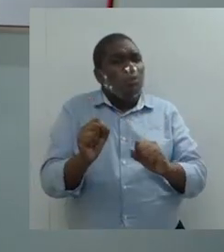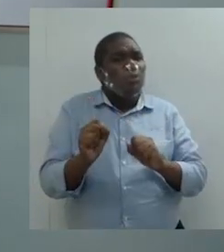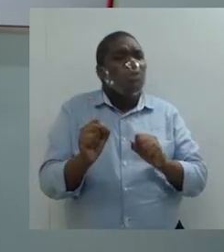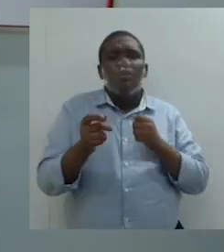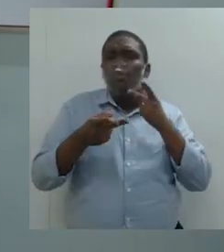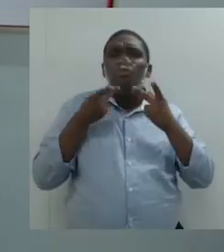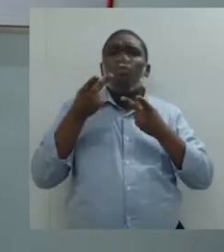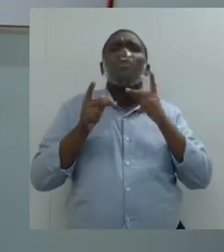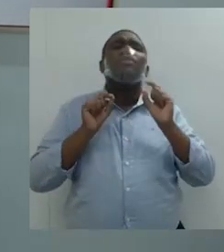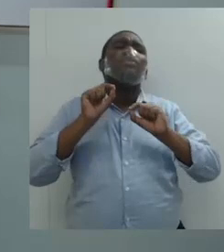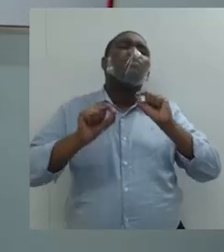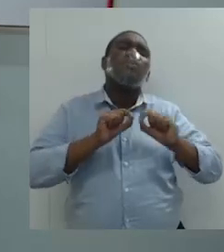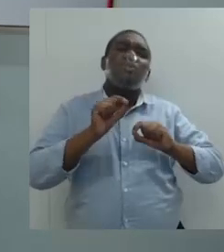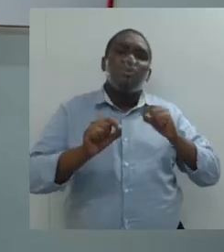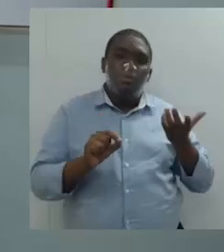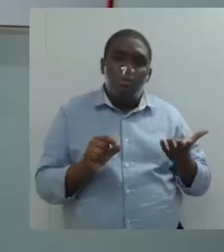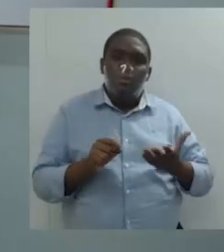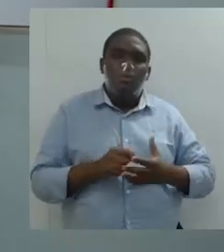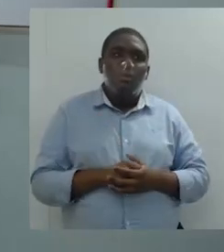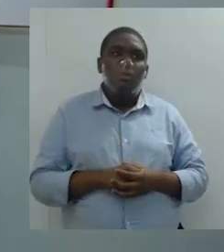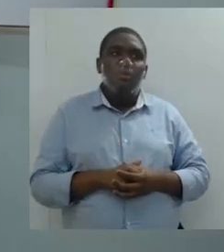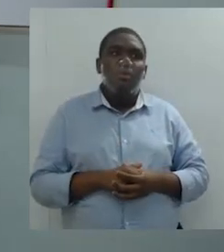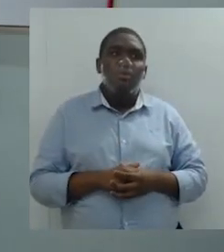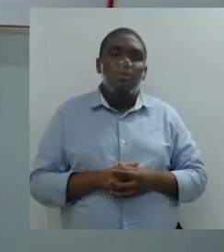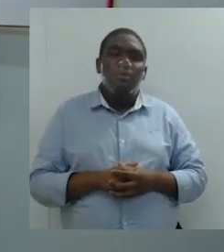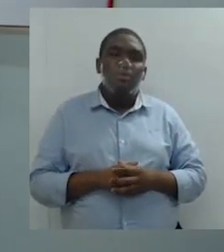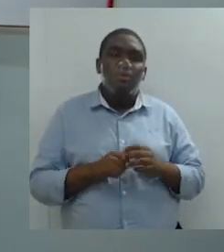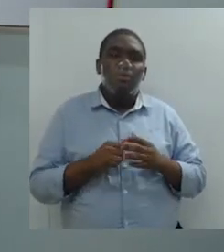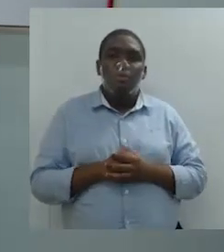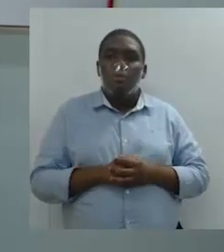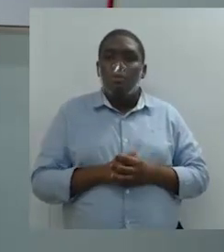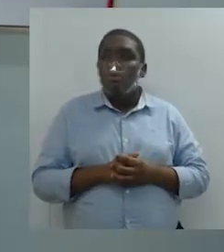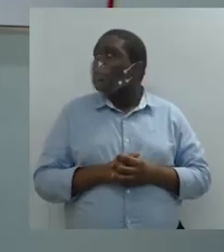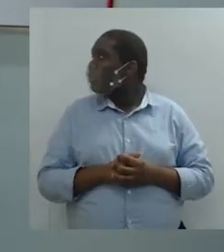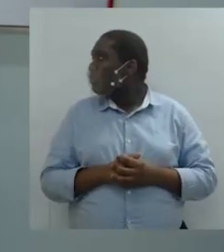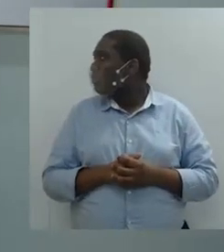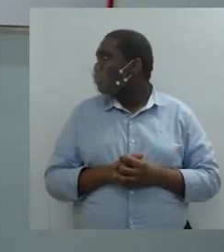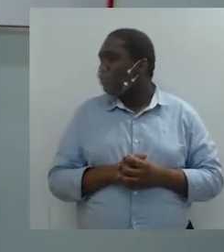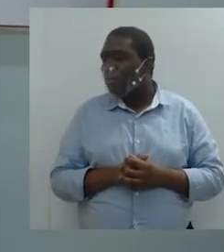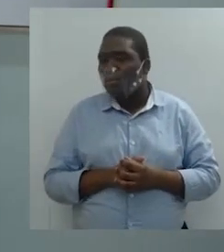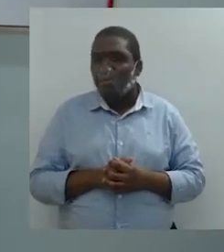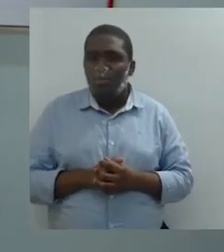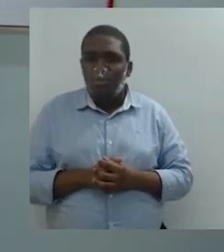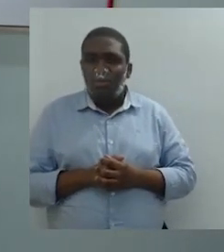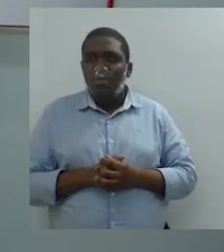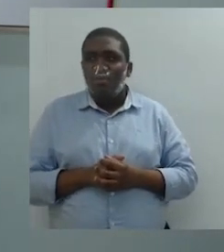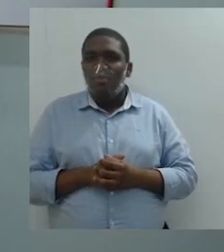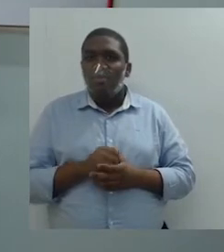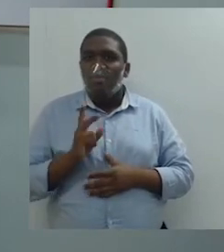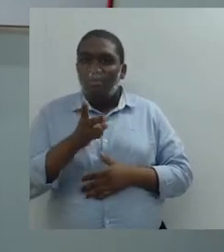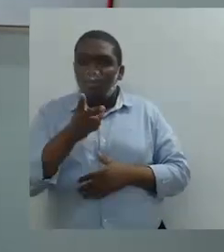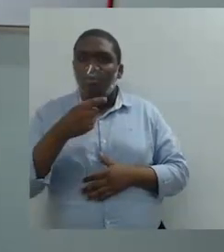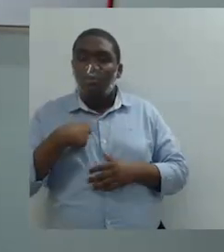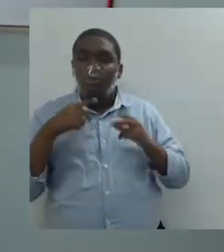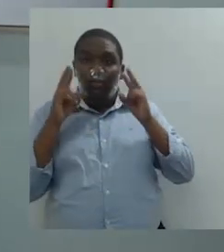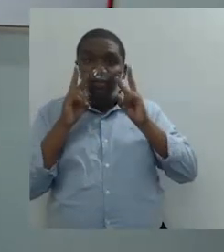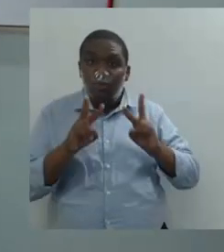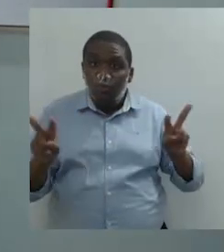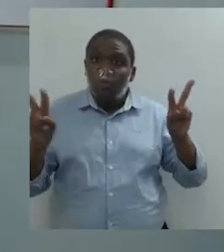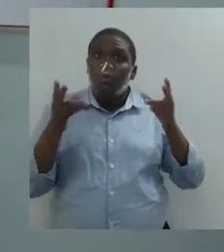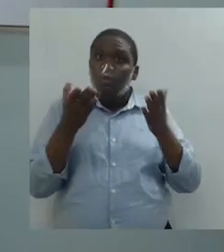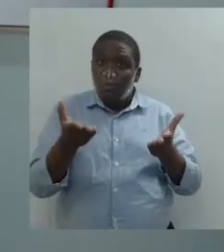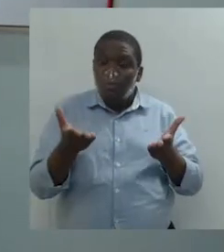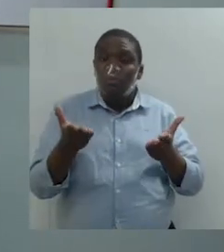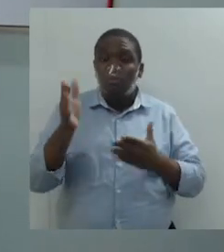o seguinte, que a todo momento eu estou vendo